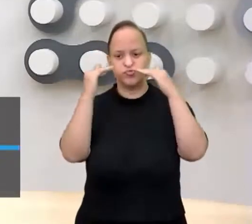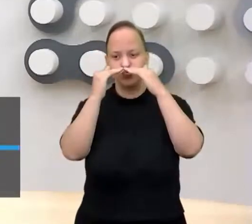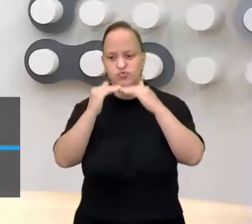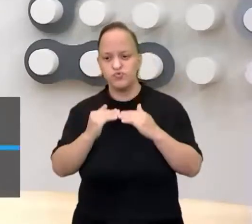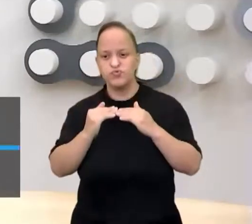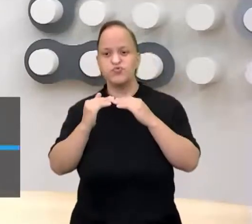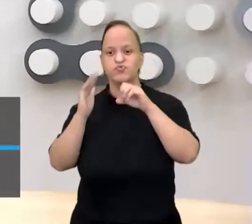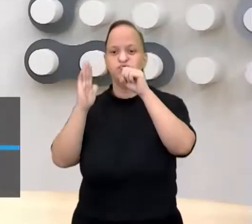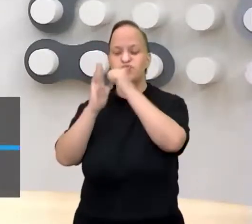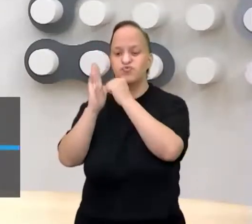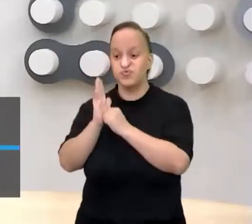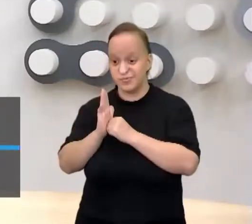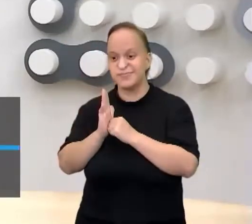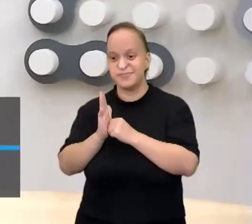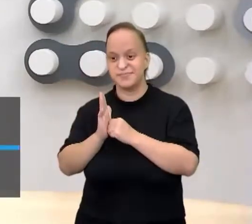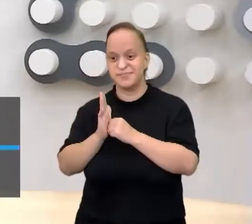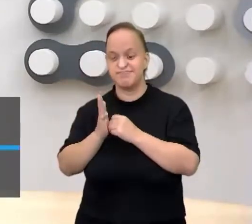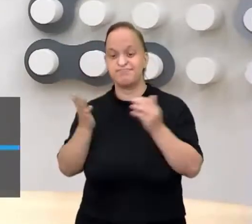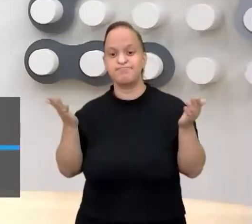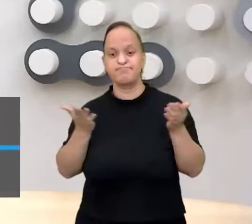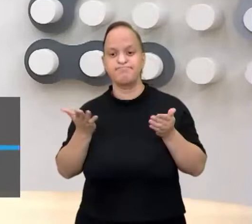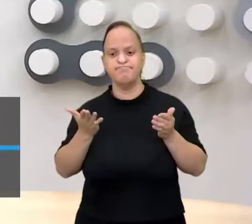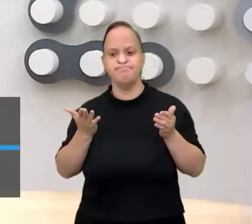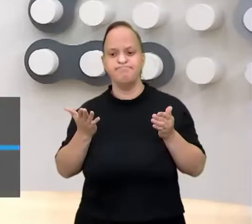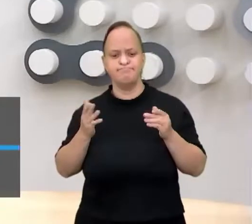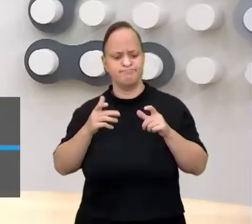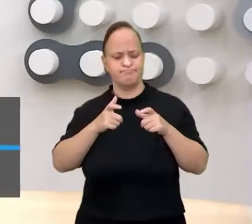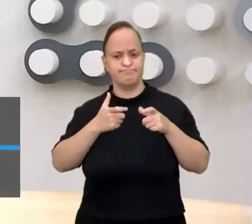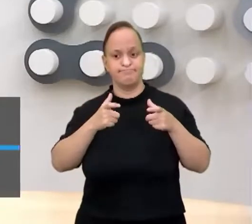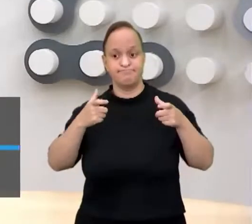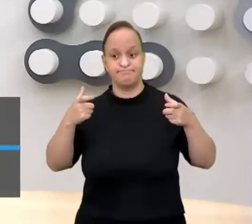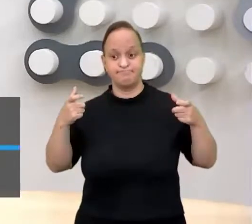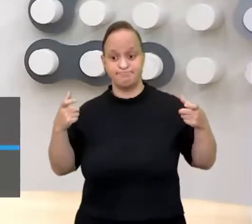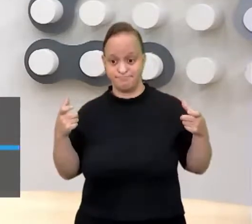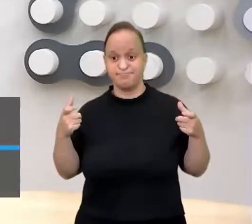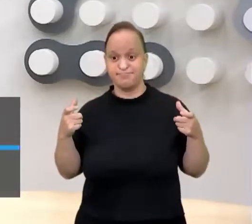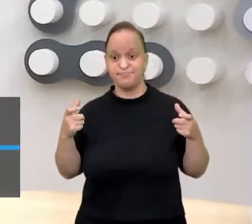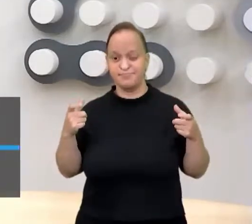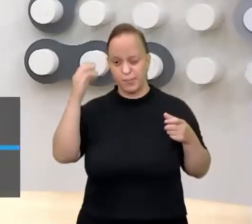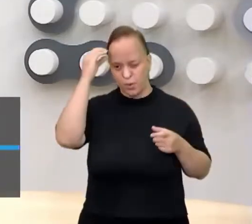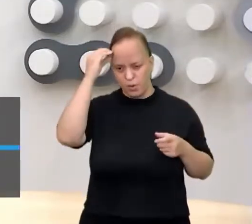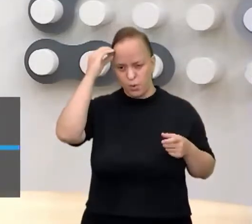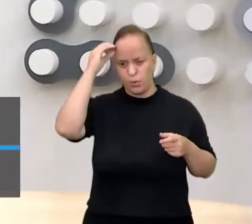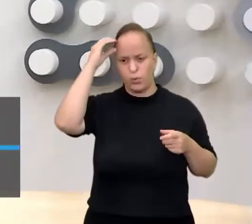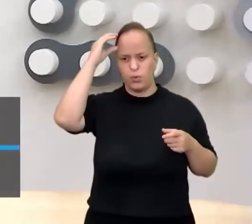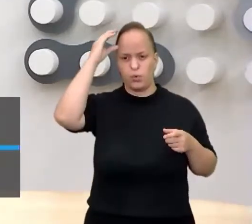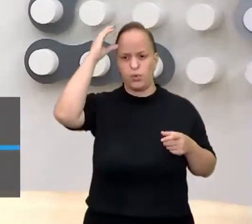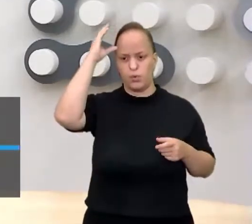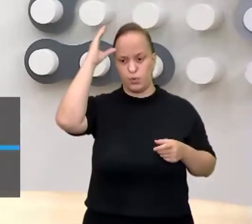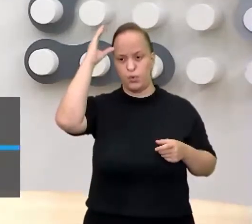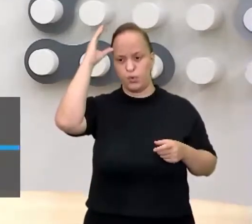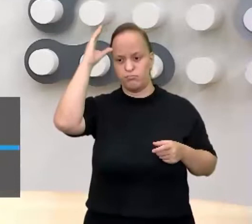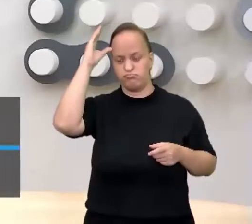bem? Então hoje a gente vai se ampliar, no caso aí, a gente vai ampliar o nosso conhecimento, o nosso aprofundamento